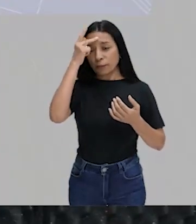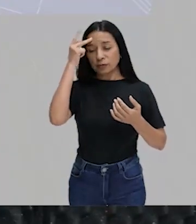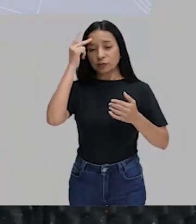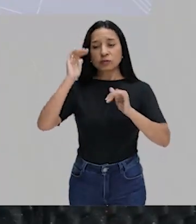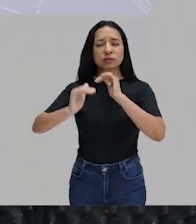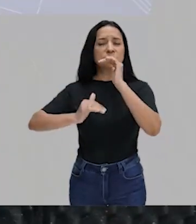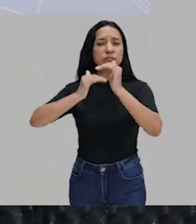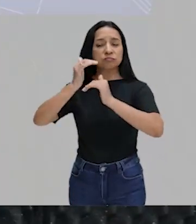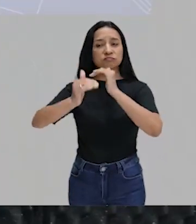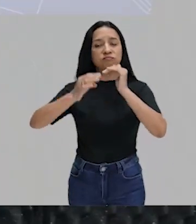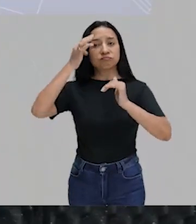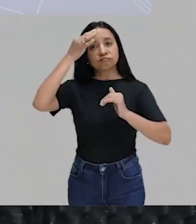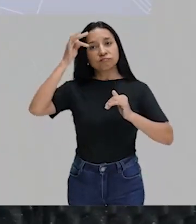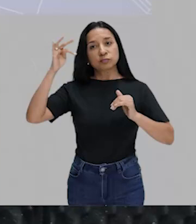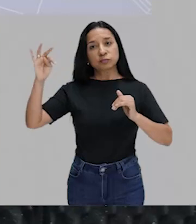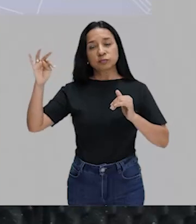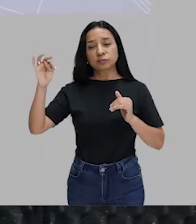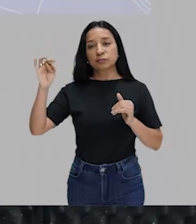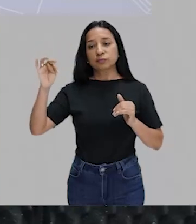desenvolve teorias,